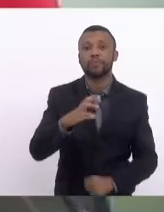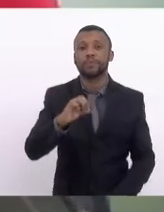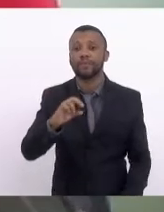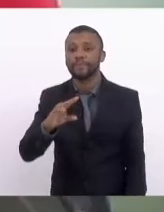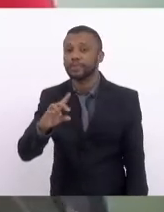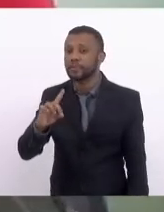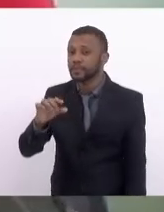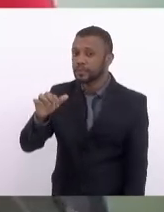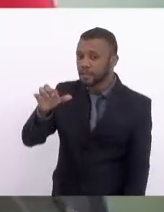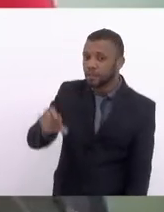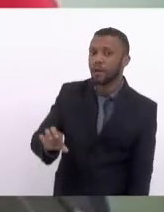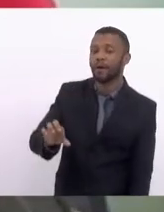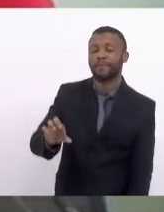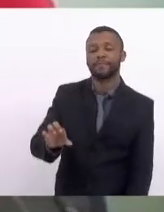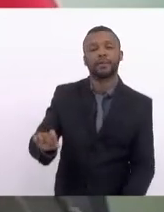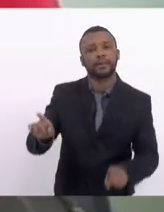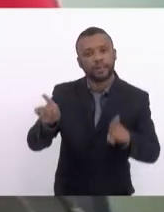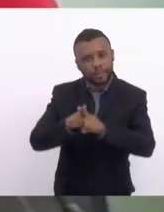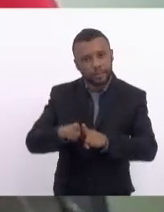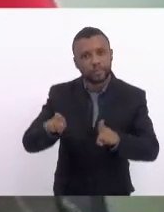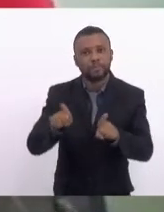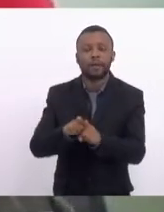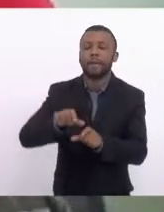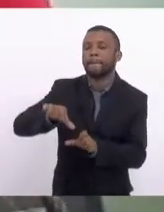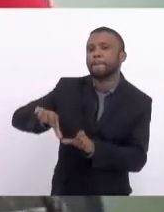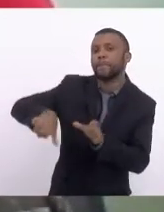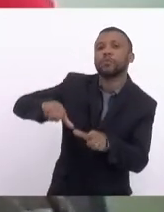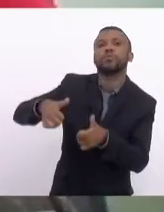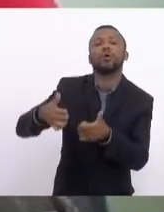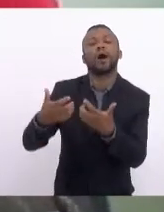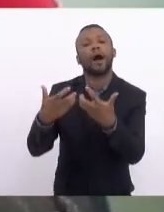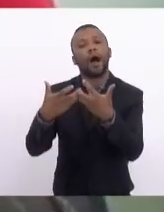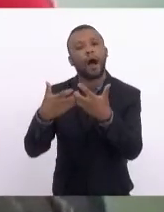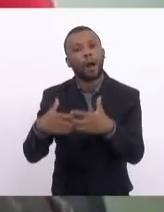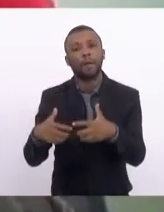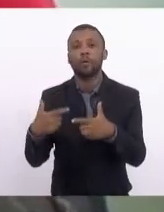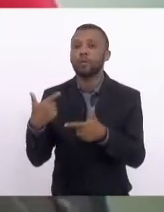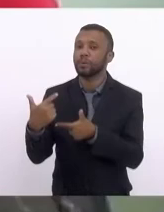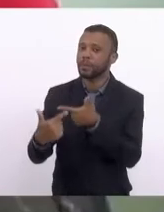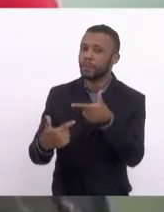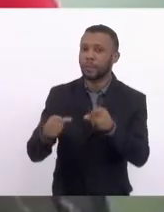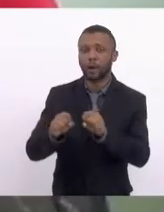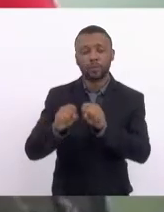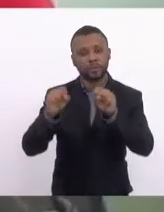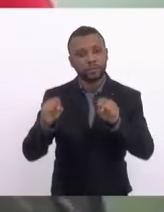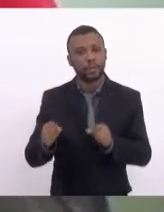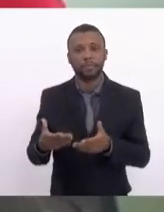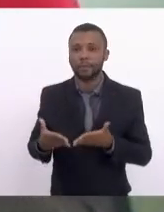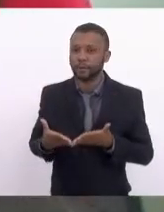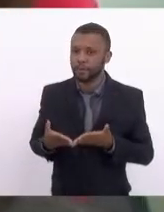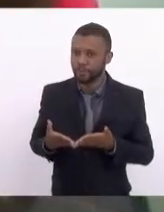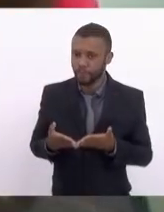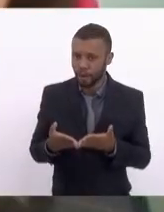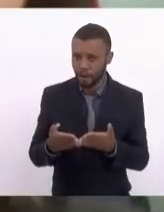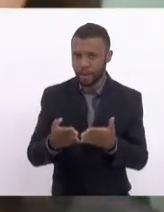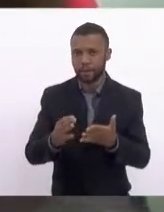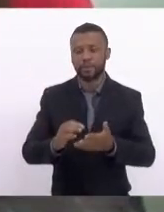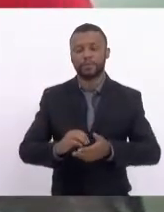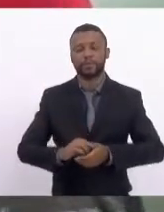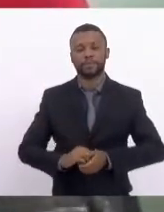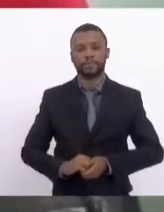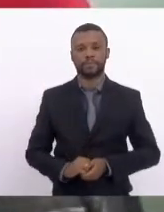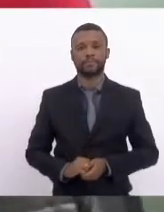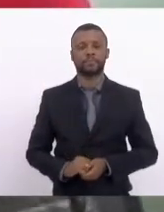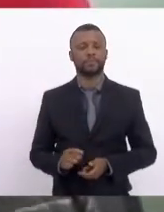dúvida nenhuma também alterou a operacionalização do sistema de barcos. Quando a gente vai examinar